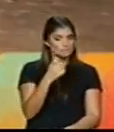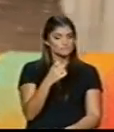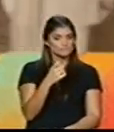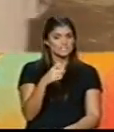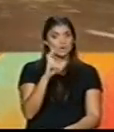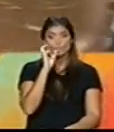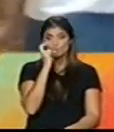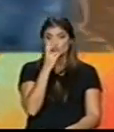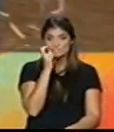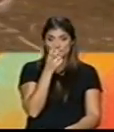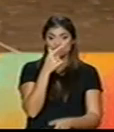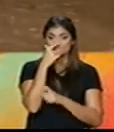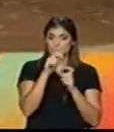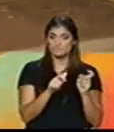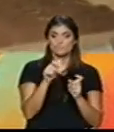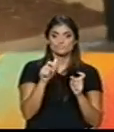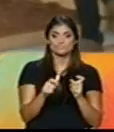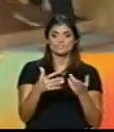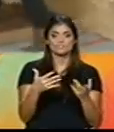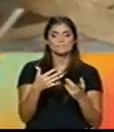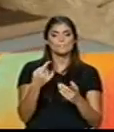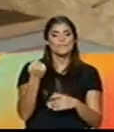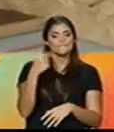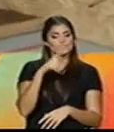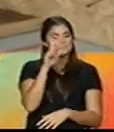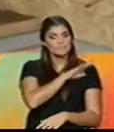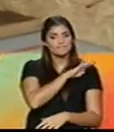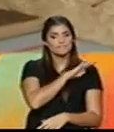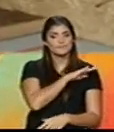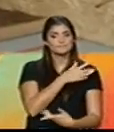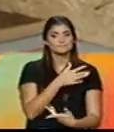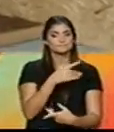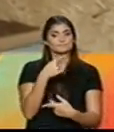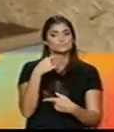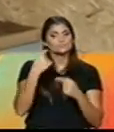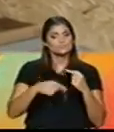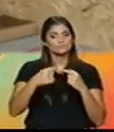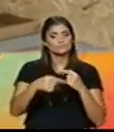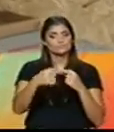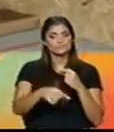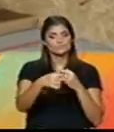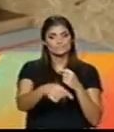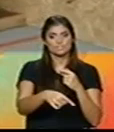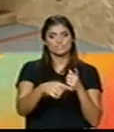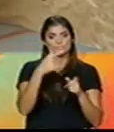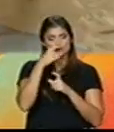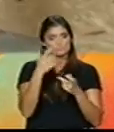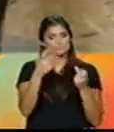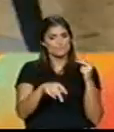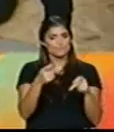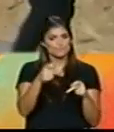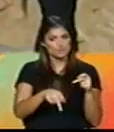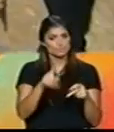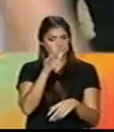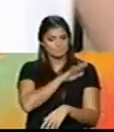muita curiosidade por parte das pessoas a vir experimentar. Portanto, de dia para dia temos tido cada vez mais pessoas a aparecer e a